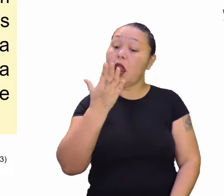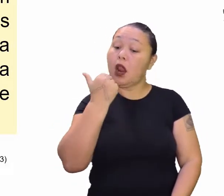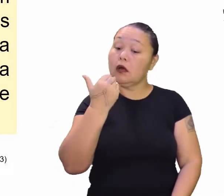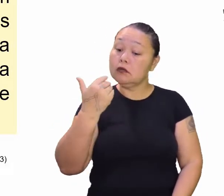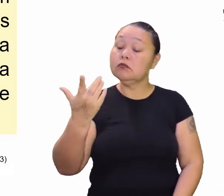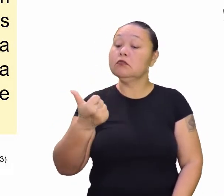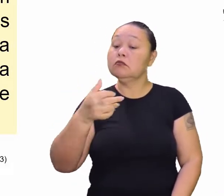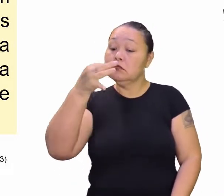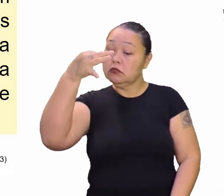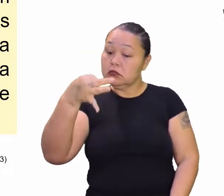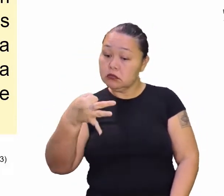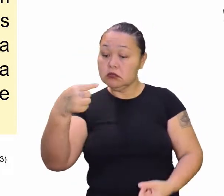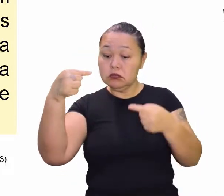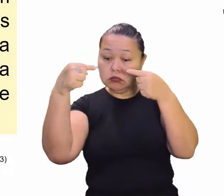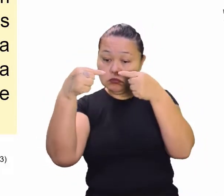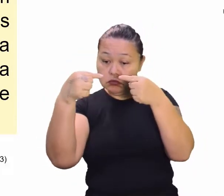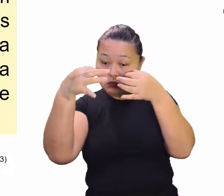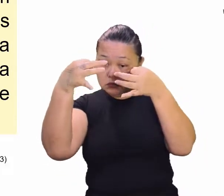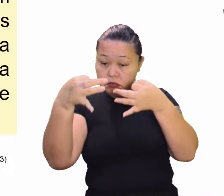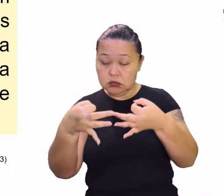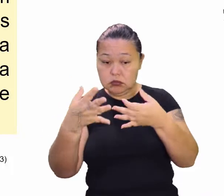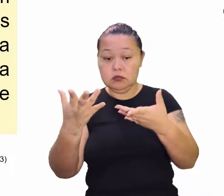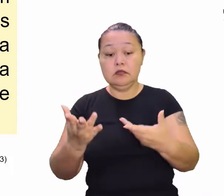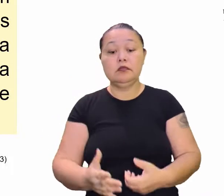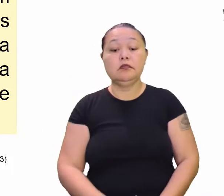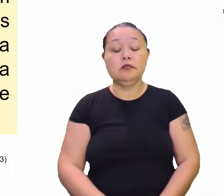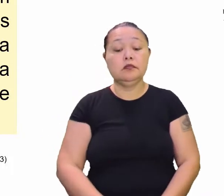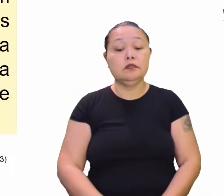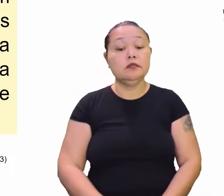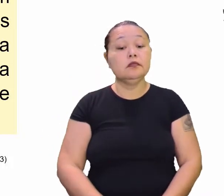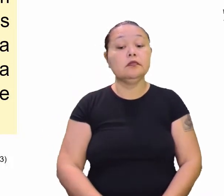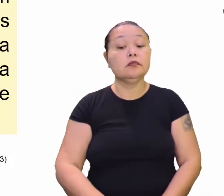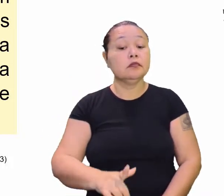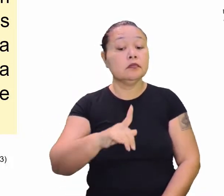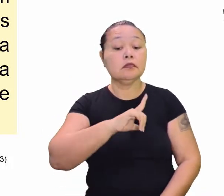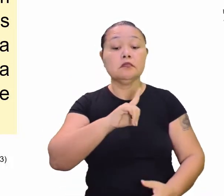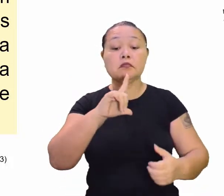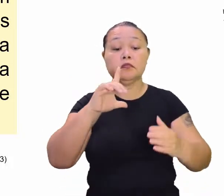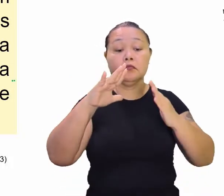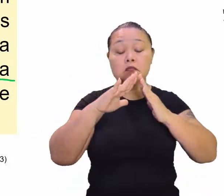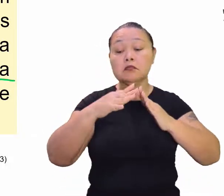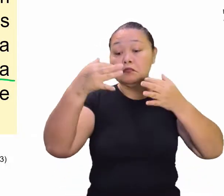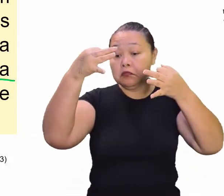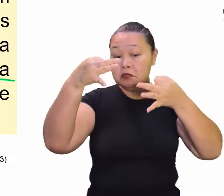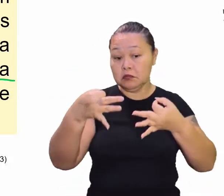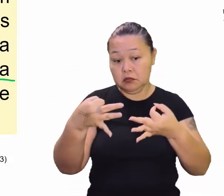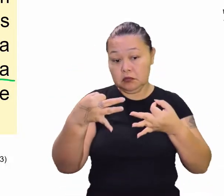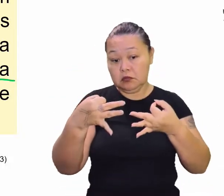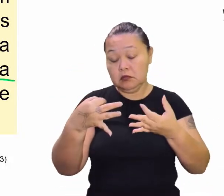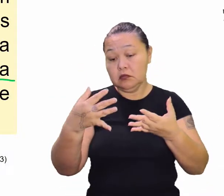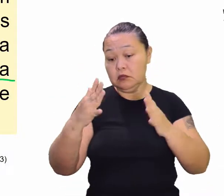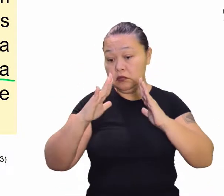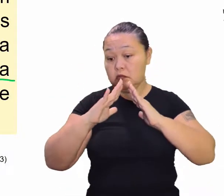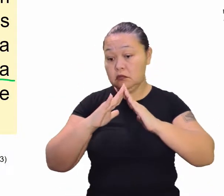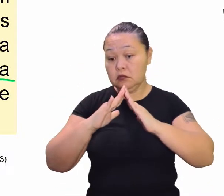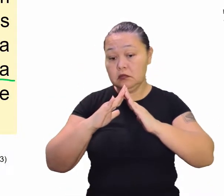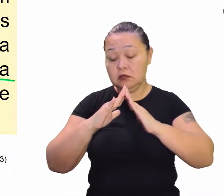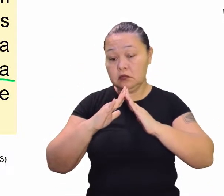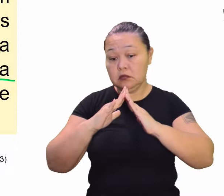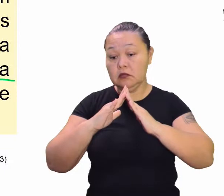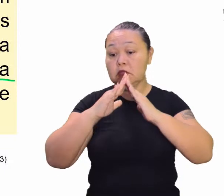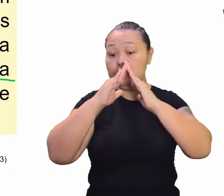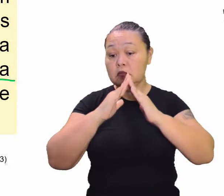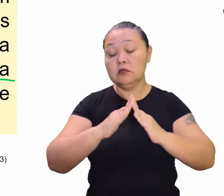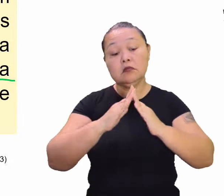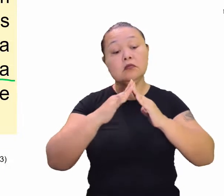que acabei de falar um pouco sobre isso. Isso mesmo. Possuir moradia adequada. Olha só,